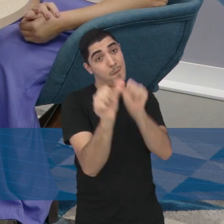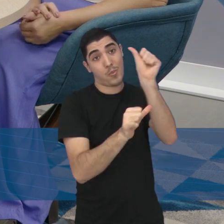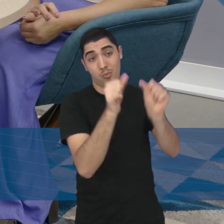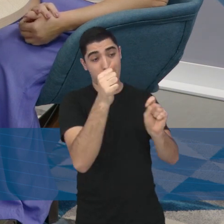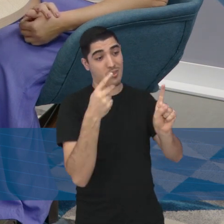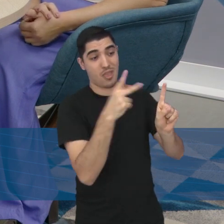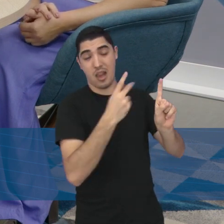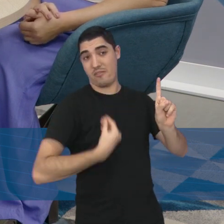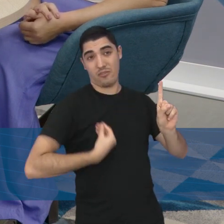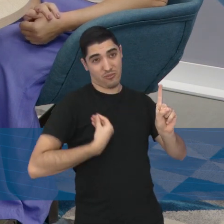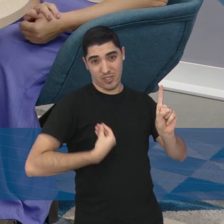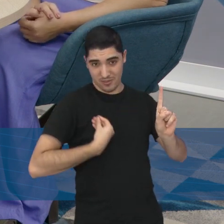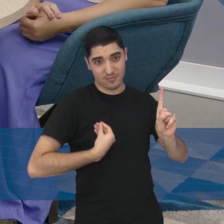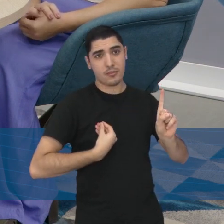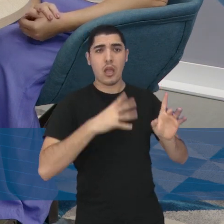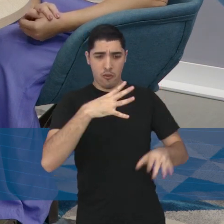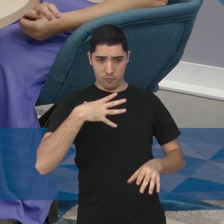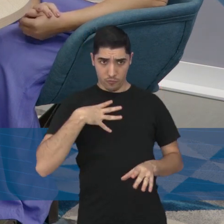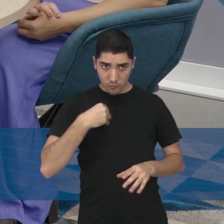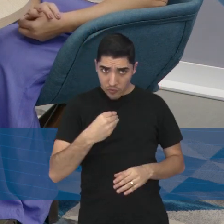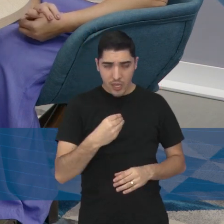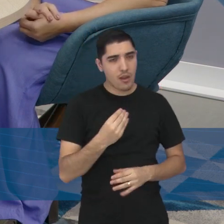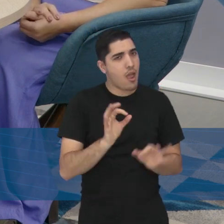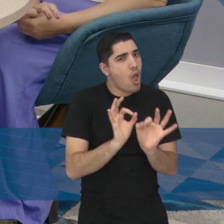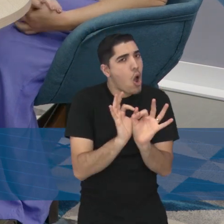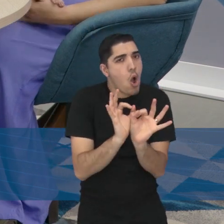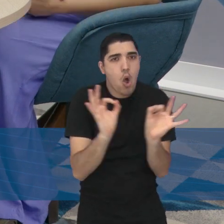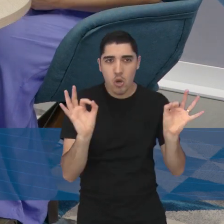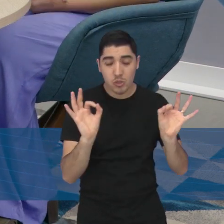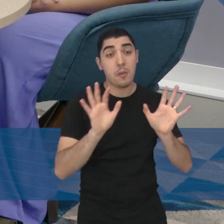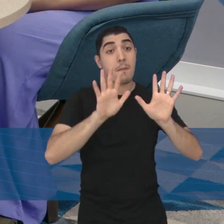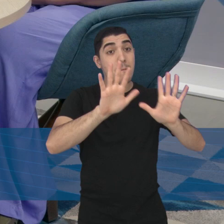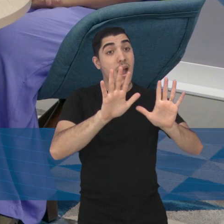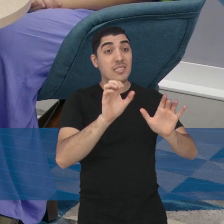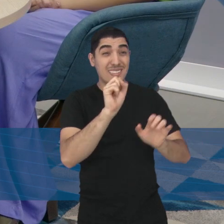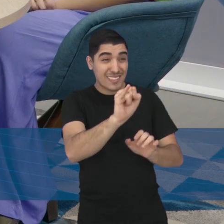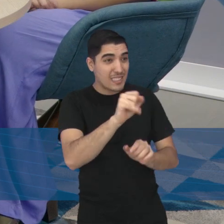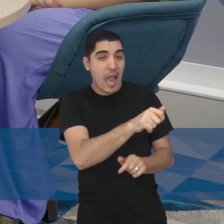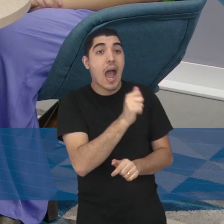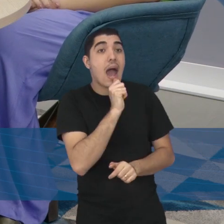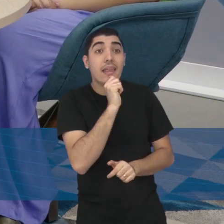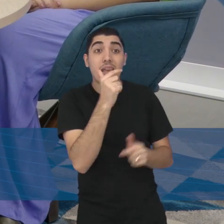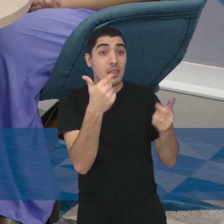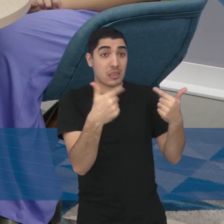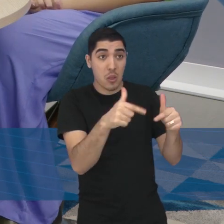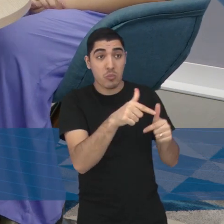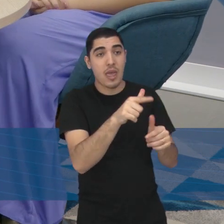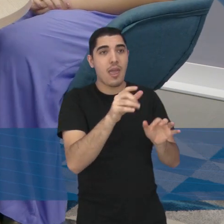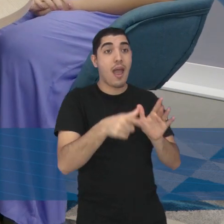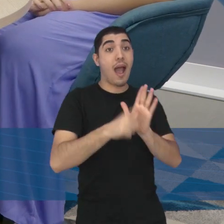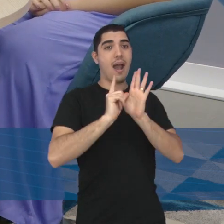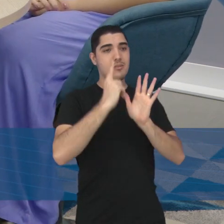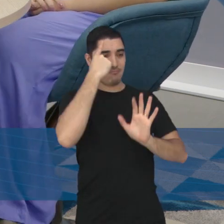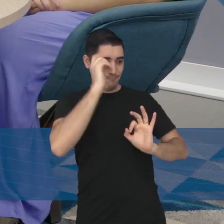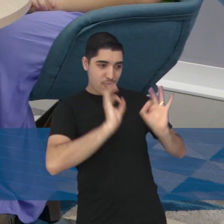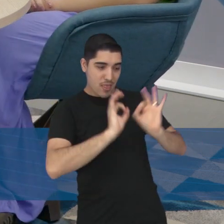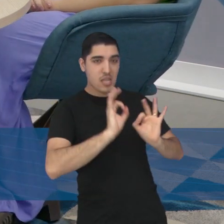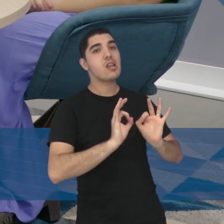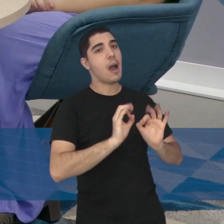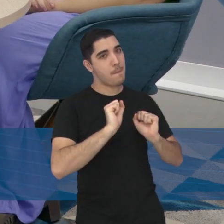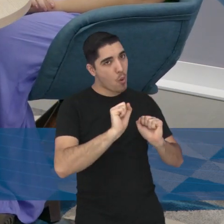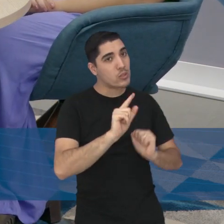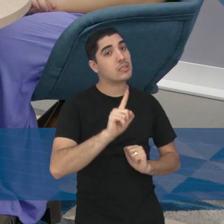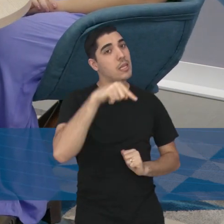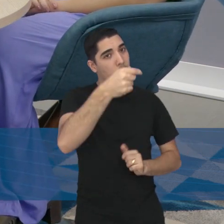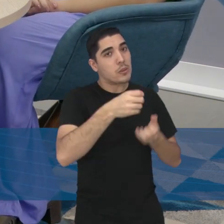no desenvolvimento dele. Filho, é bênção, mas acontece que precisa sim ser planejado e pensado. Certo, sim.